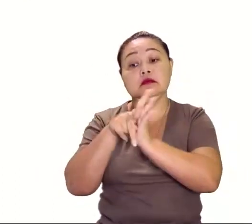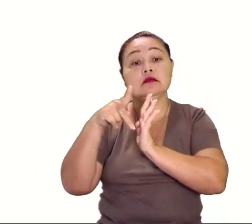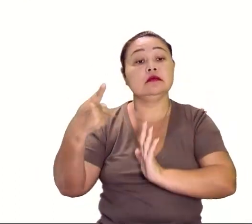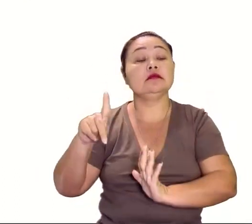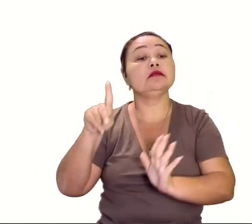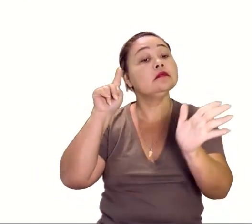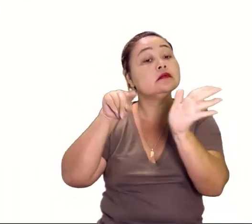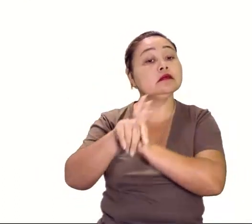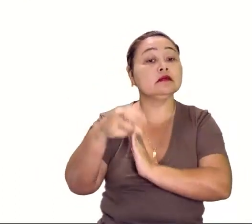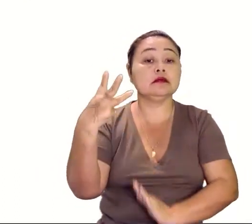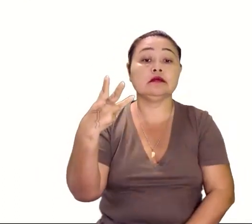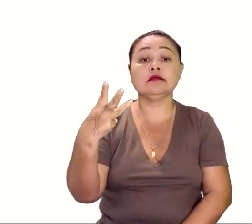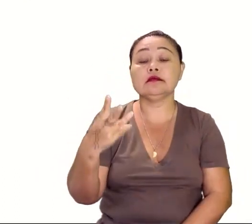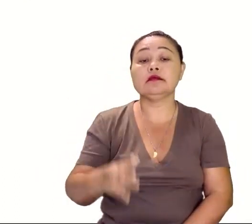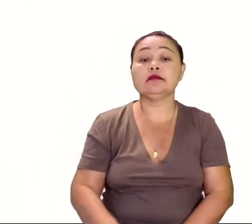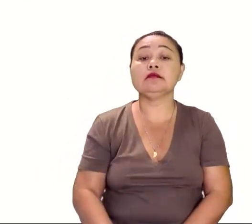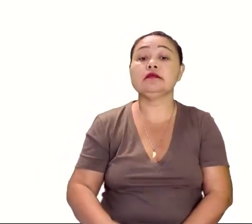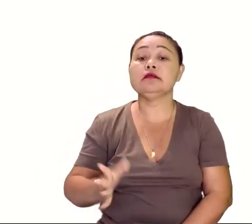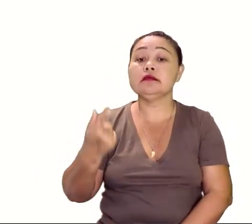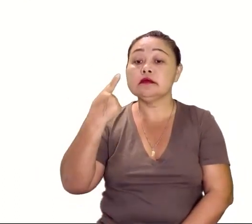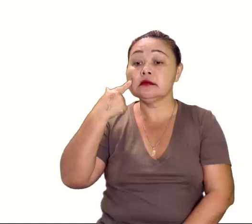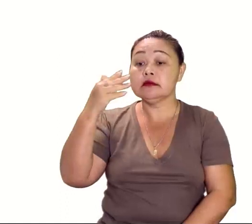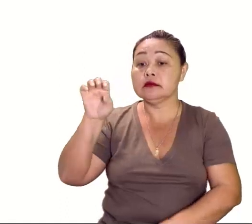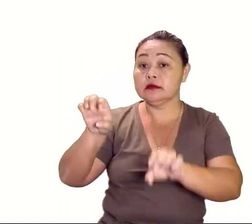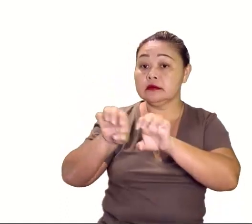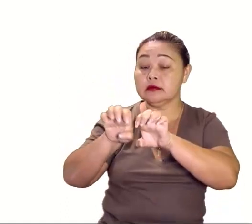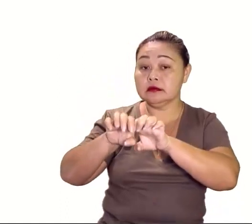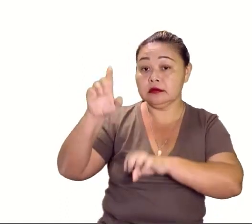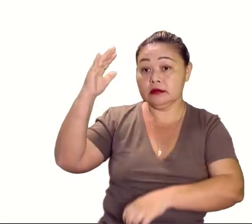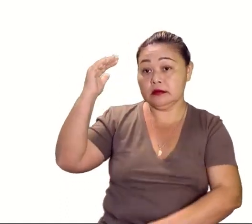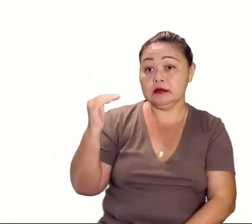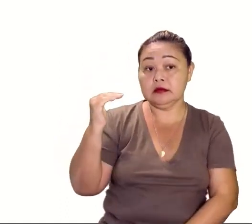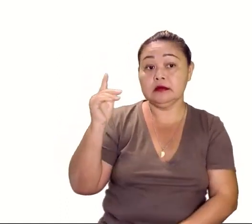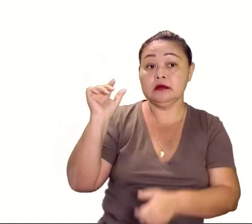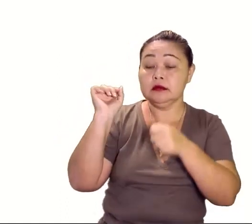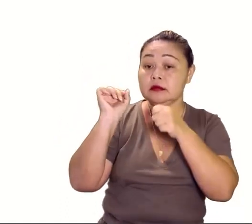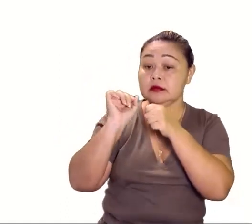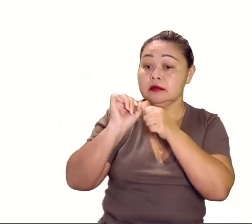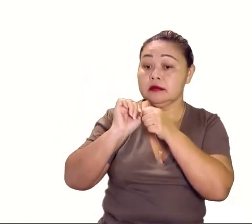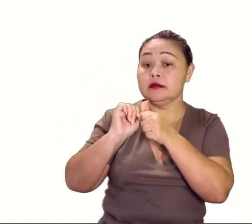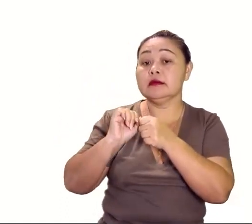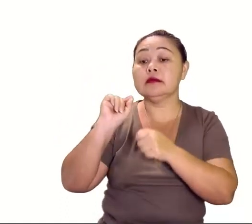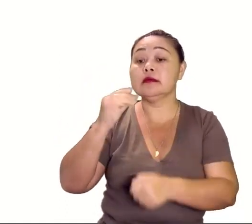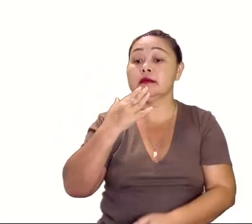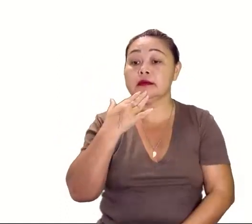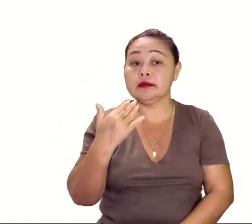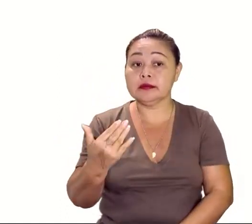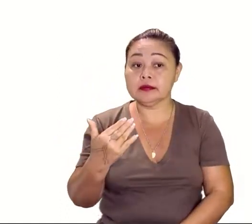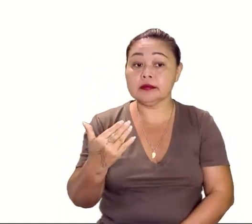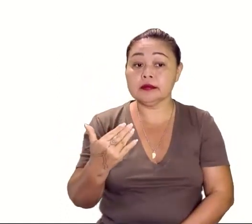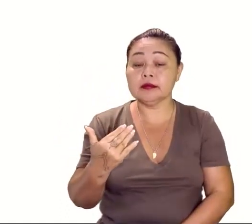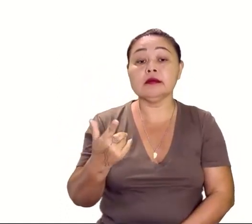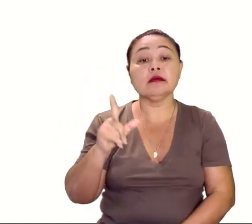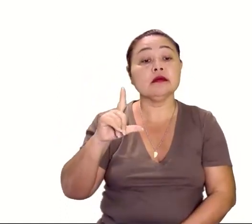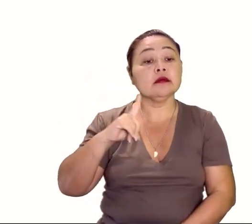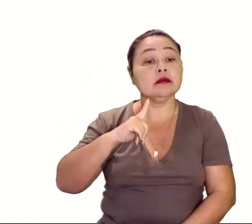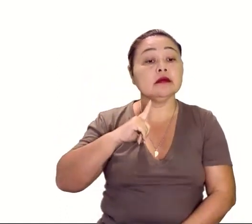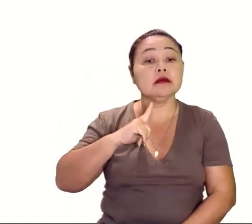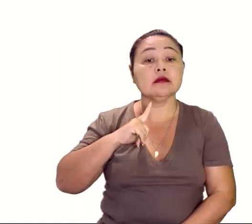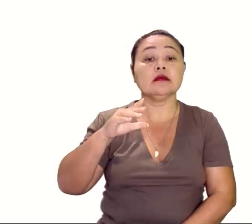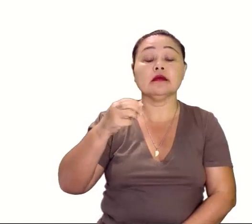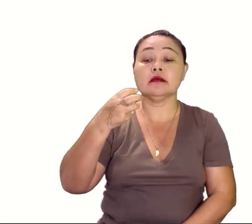Vamos na questão de número 3, bora ver? Considere a equação abaixo e faça o que se pede. Temos lá